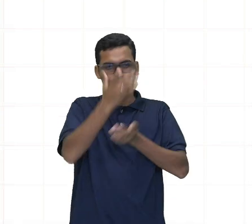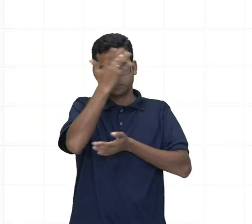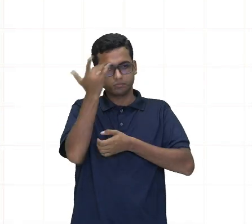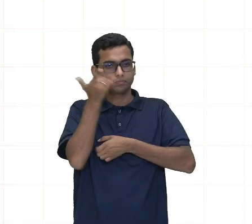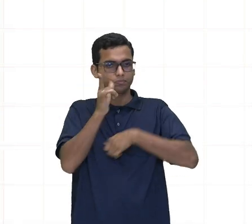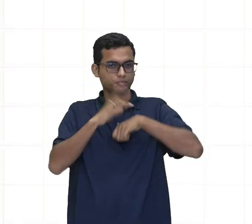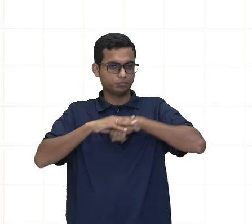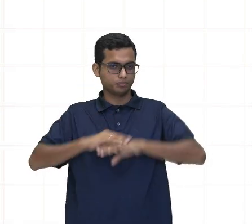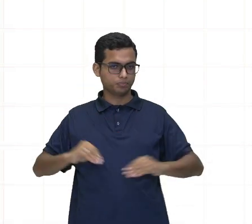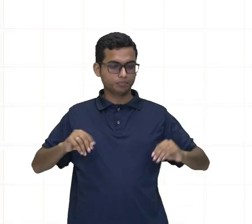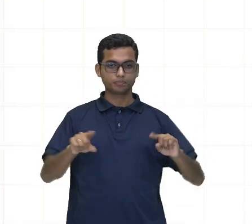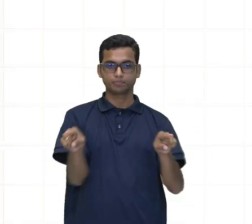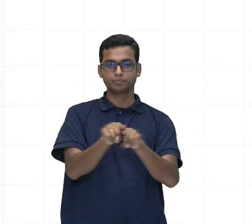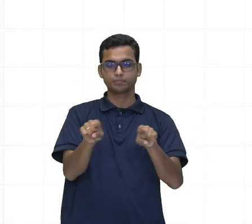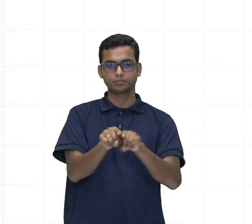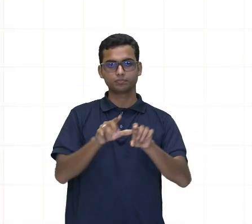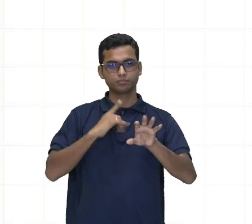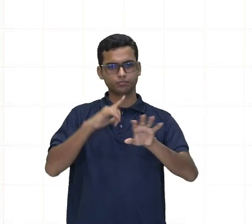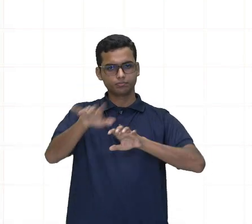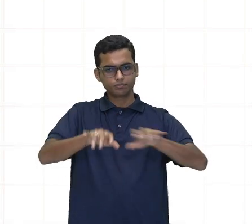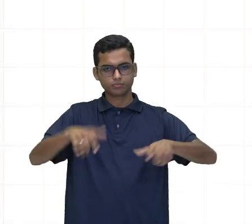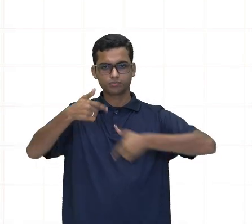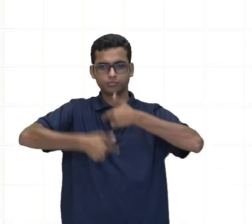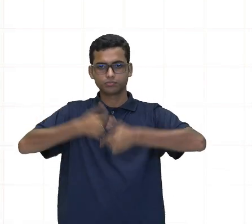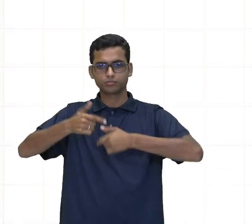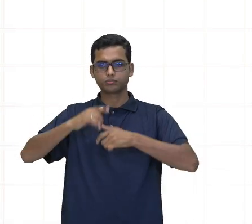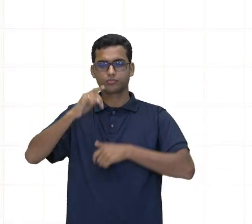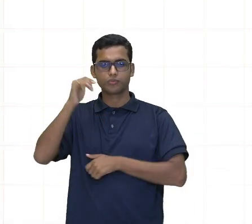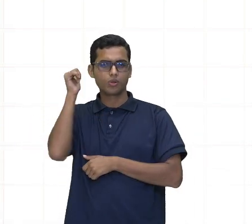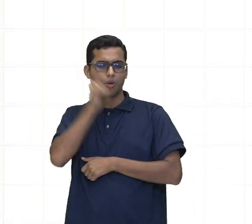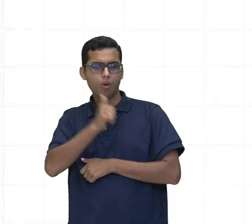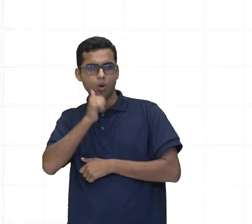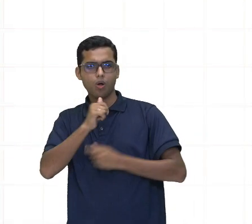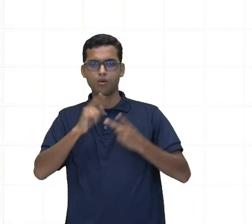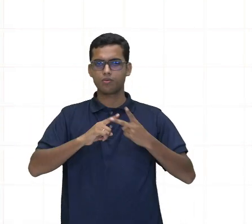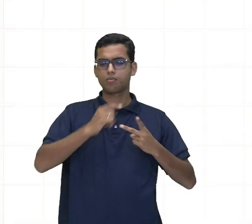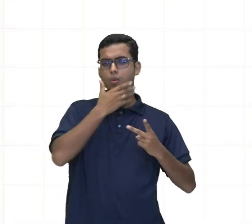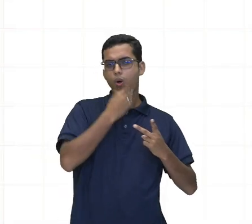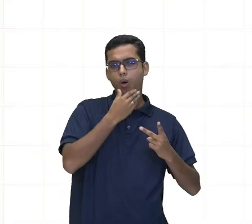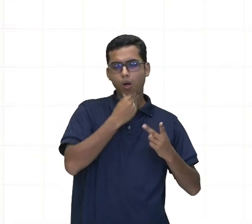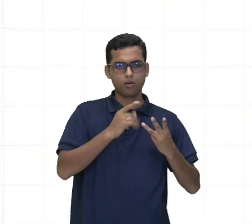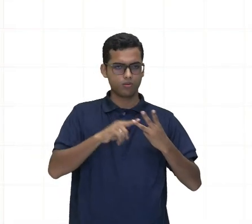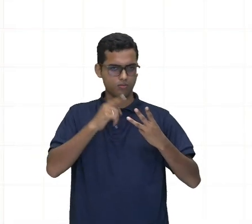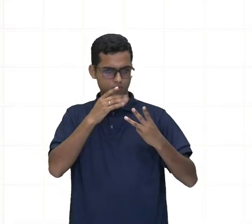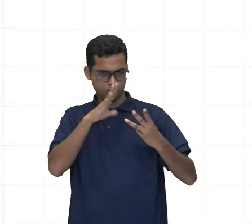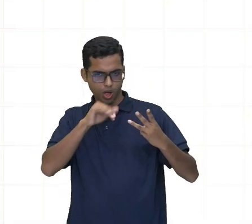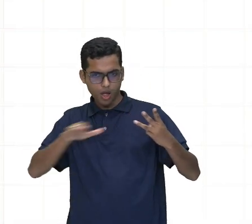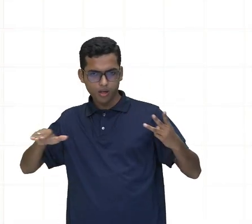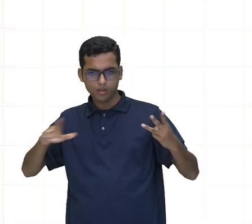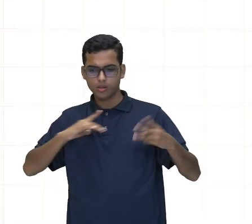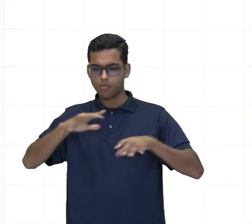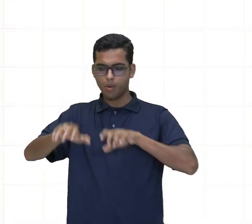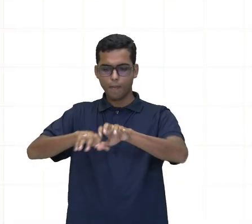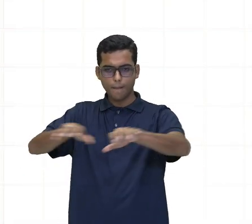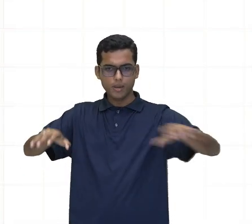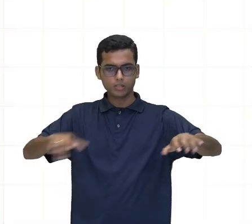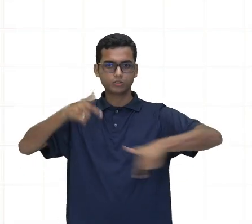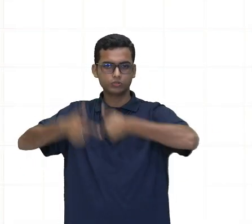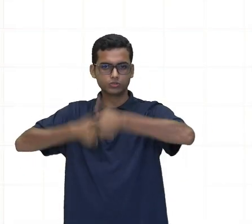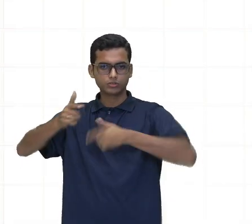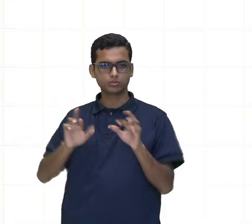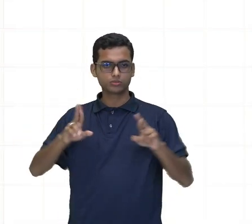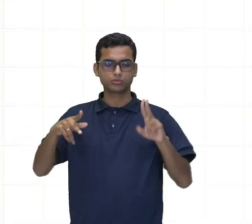Homens, mulheres e crianças, eles acabavam fazendo trabalhos diferenciados, sendo que o trabalho mais